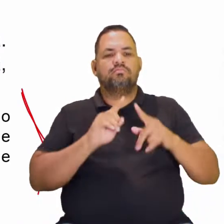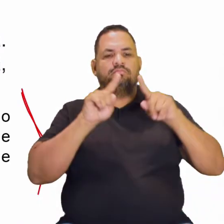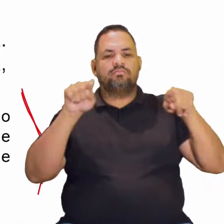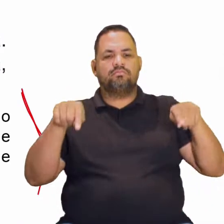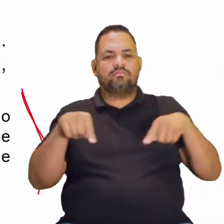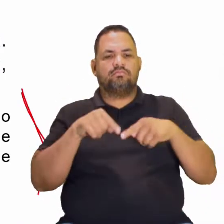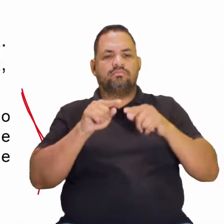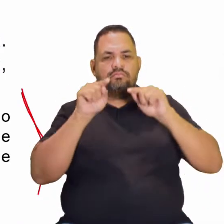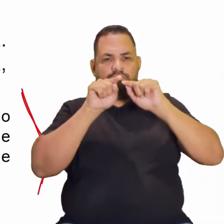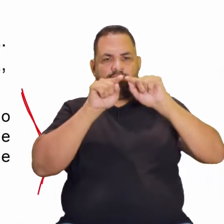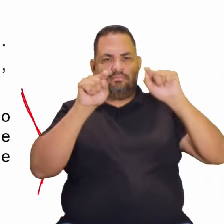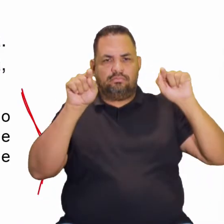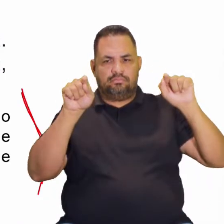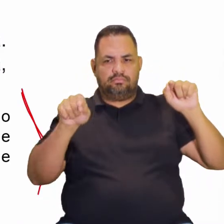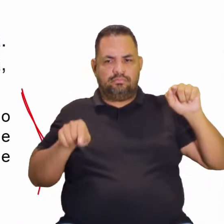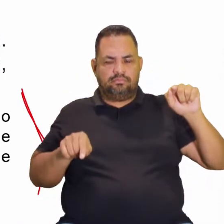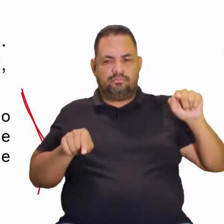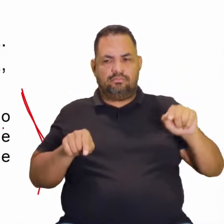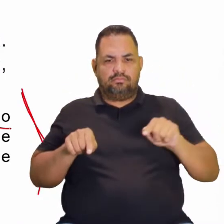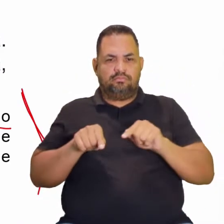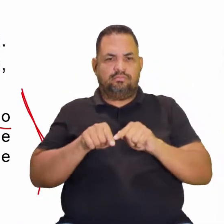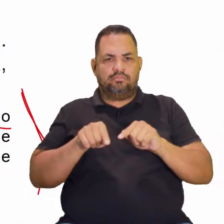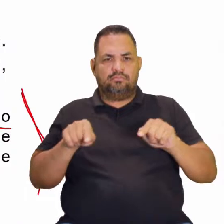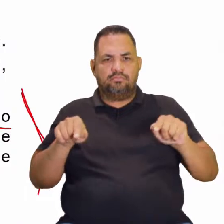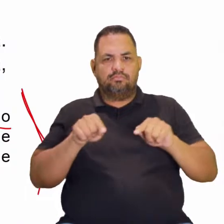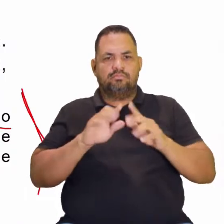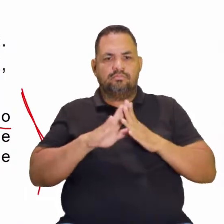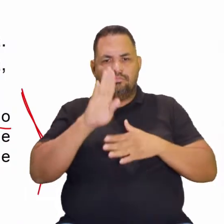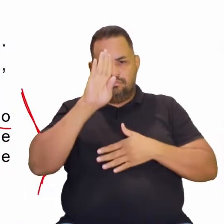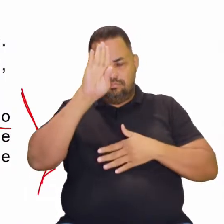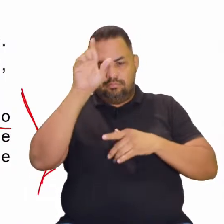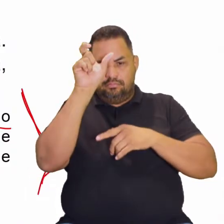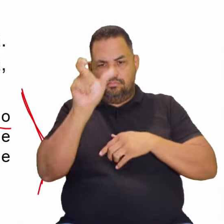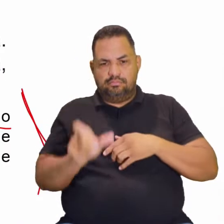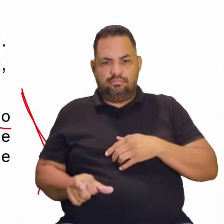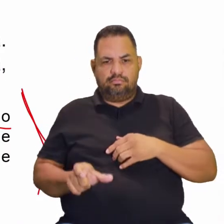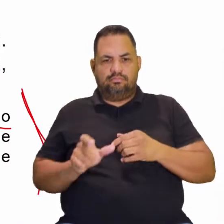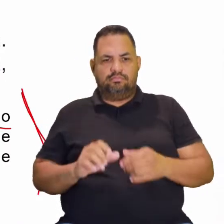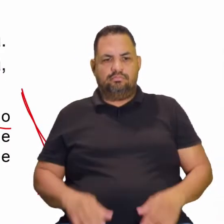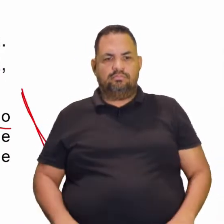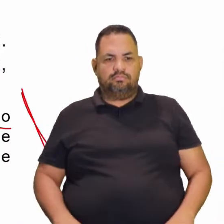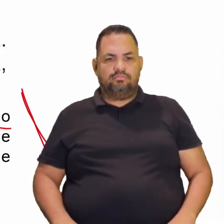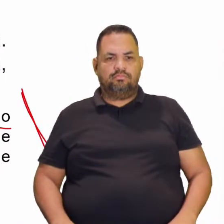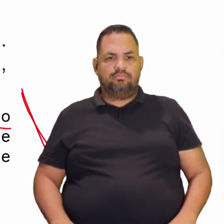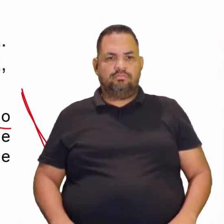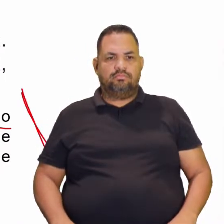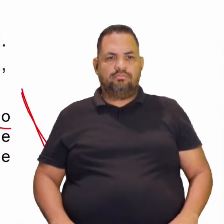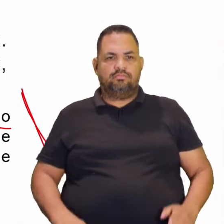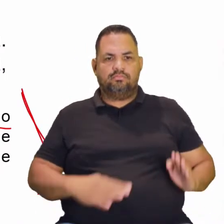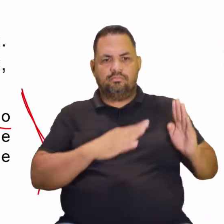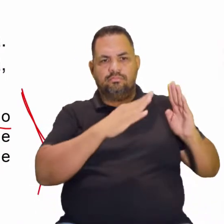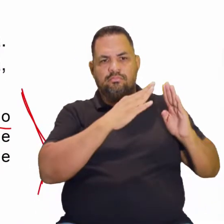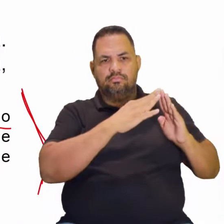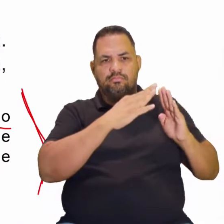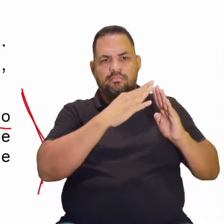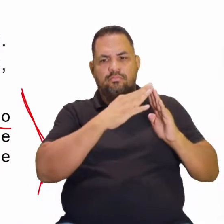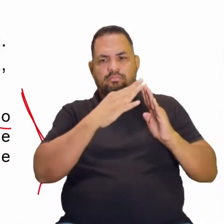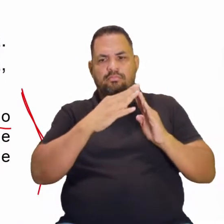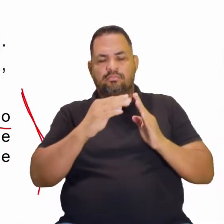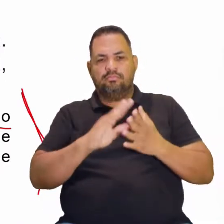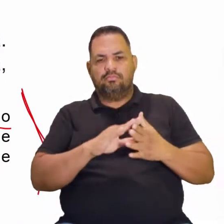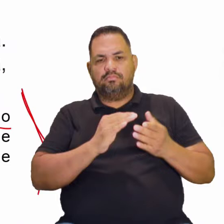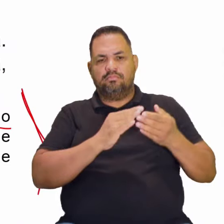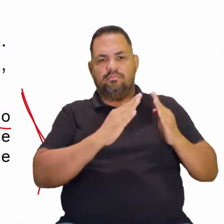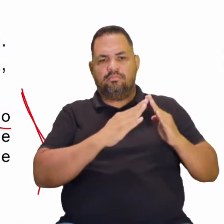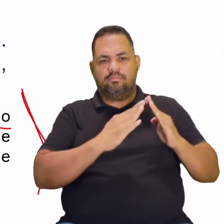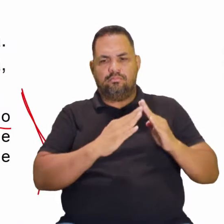exemplo, a moldura que envolve os personagens em destaque é o correr de casas baixas da aldeia.